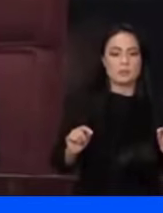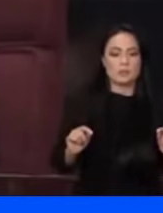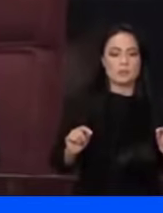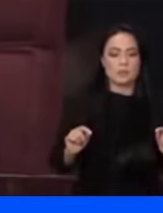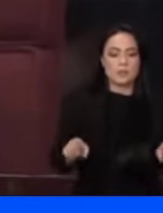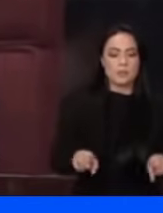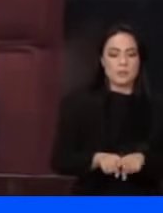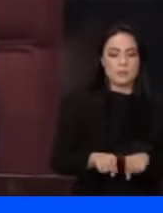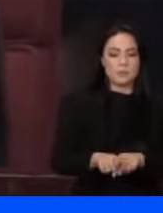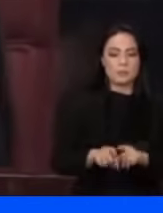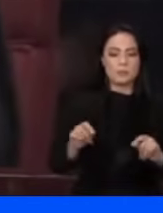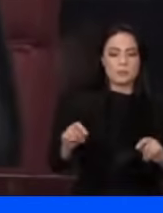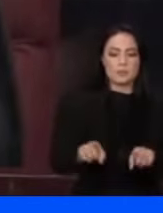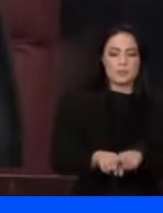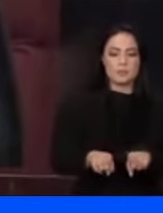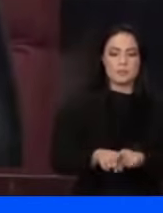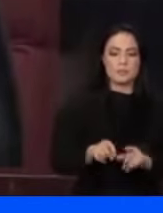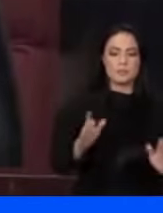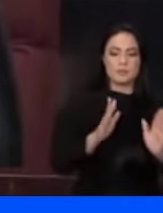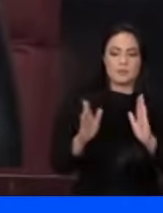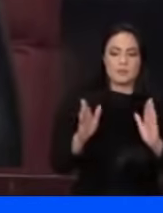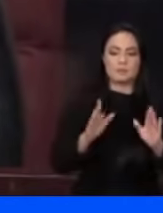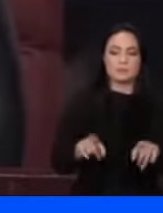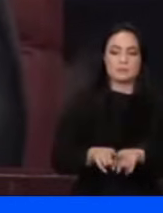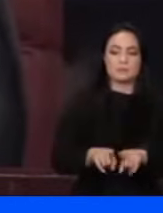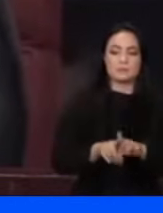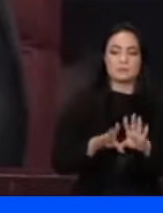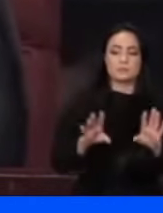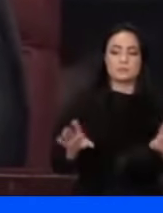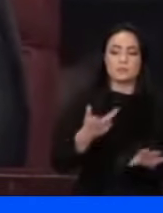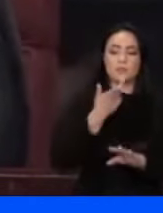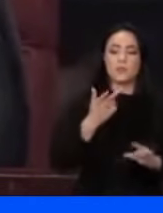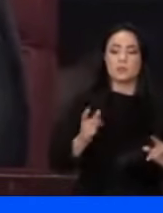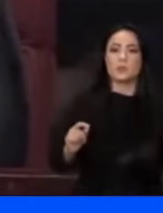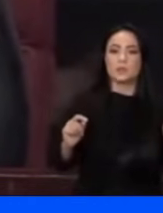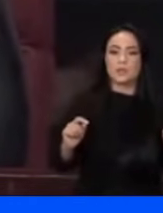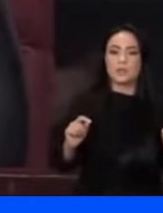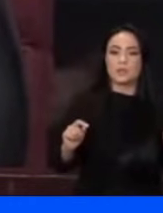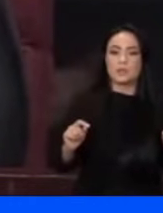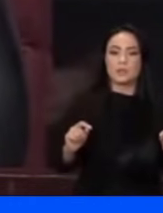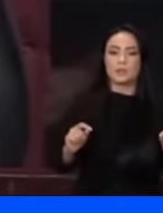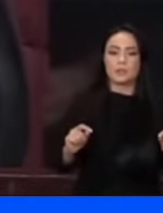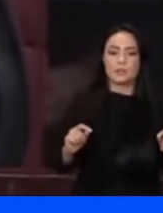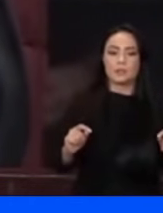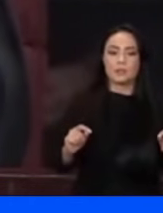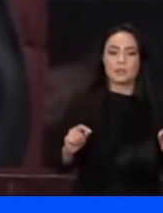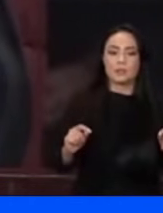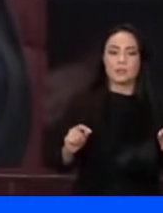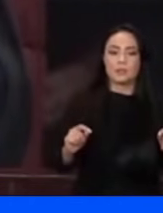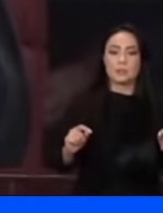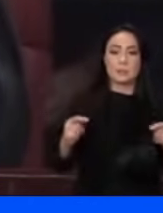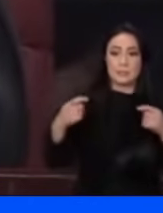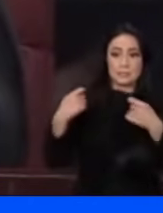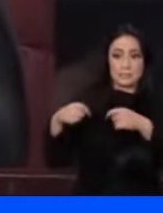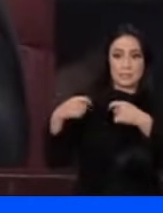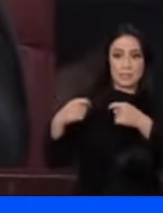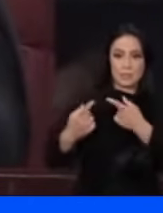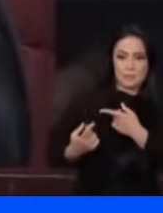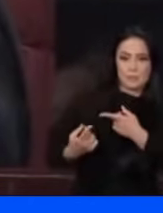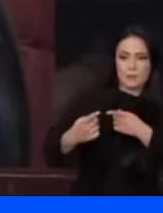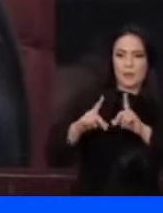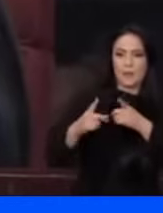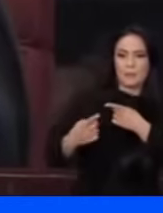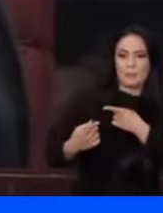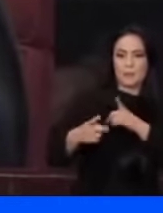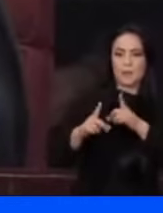jogando parte da população contra eles, dizendo que eles deveriam ser